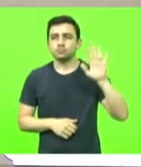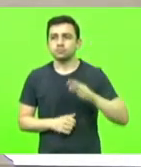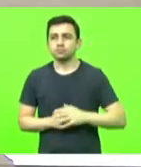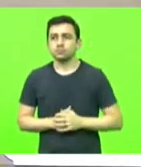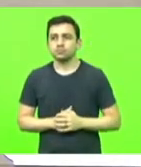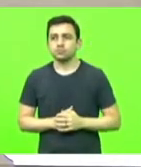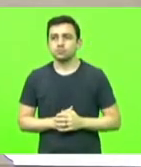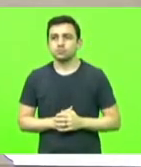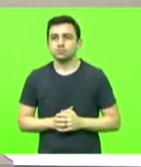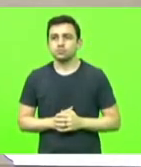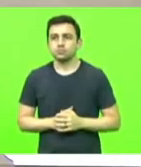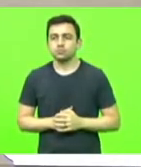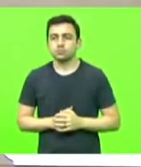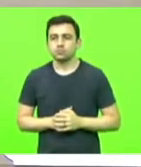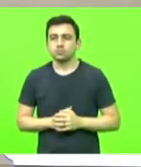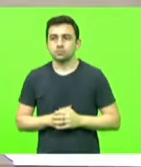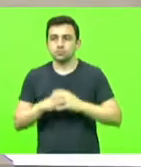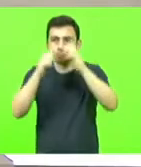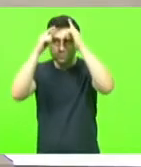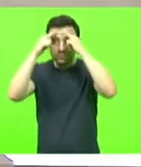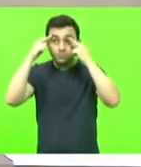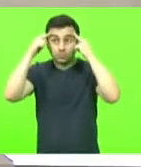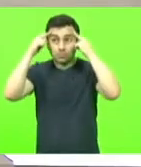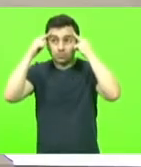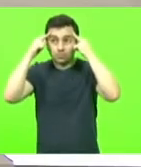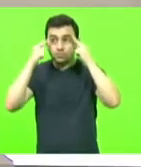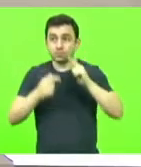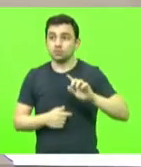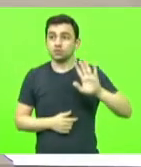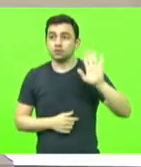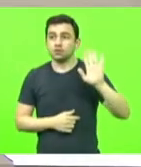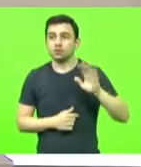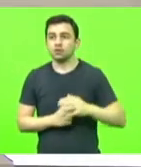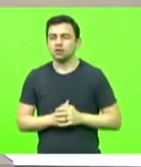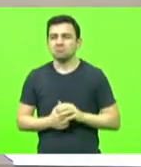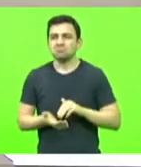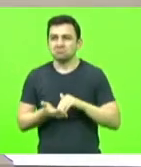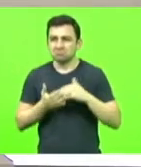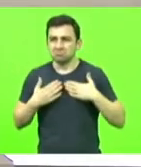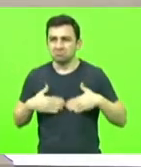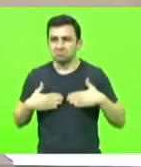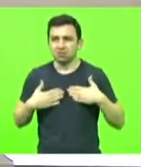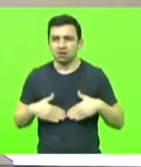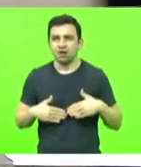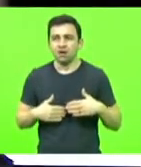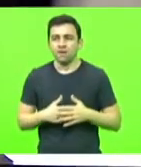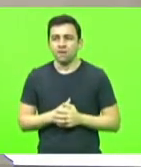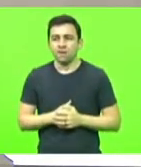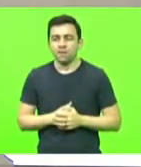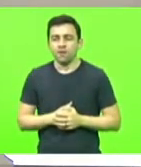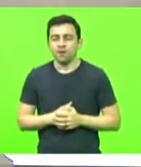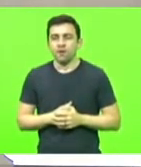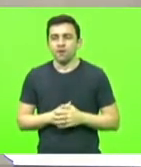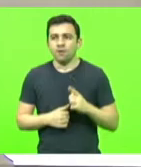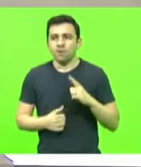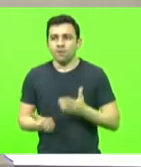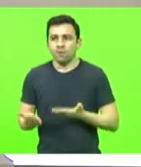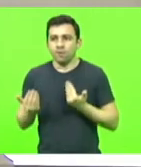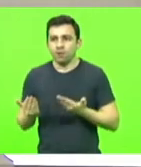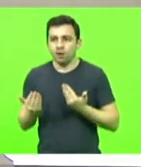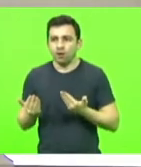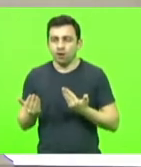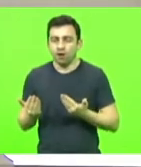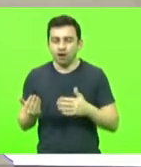deputado Sareta. Eu vejo que são moções tranquilas, né? Até está aqui os jovens do Parlamento